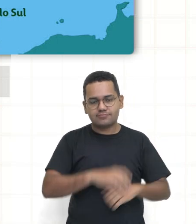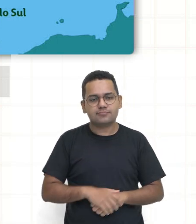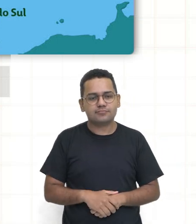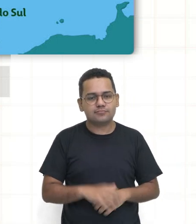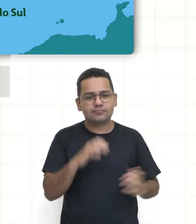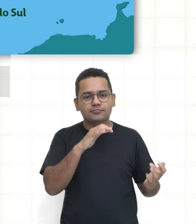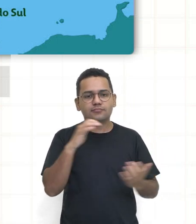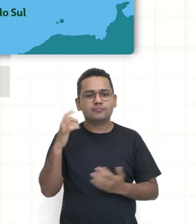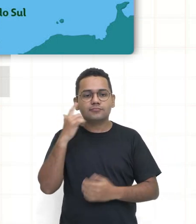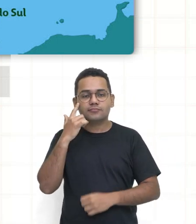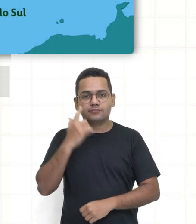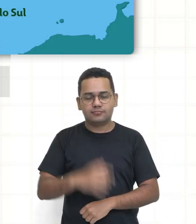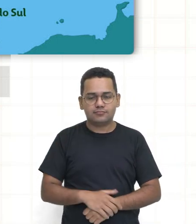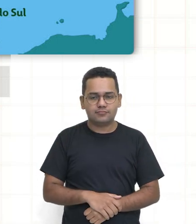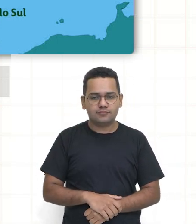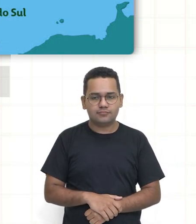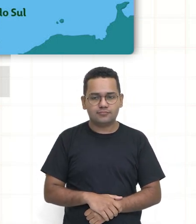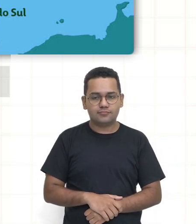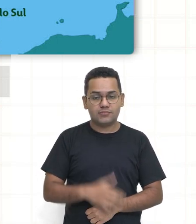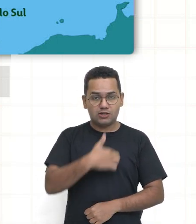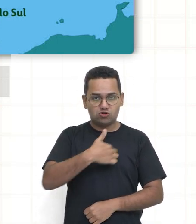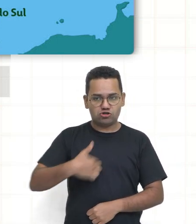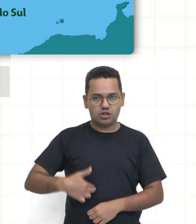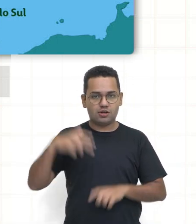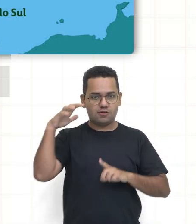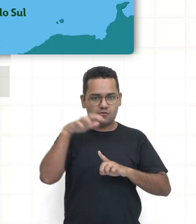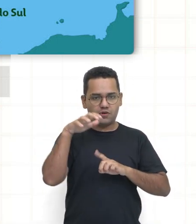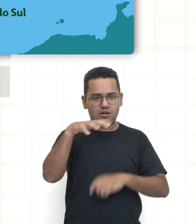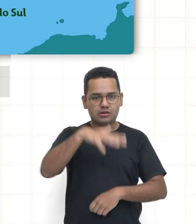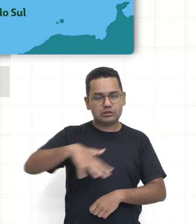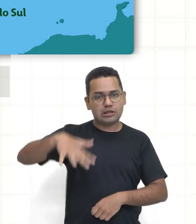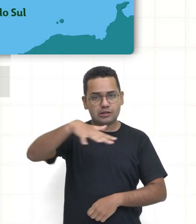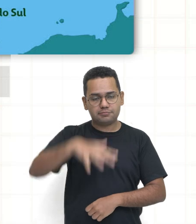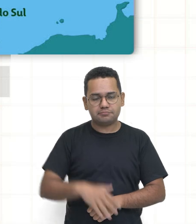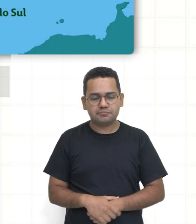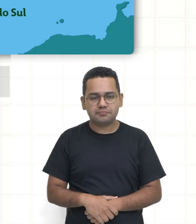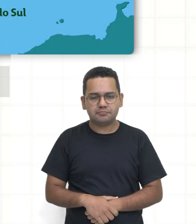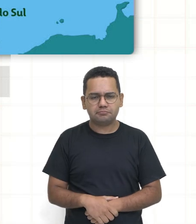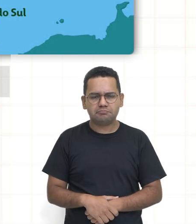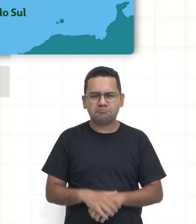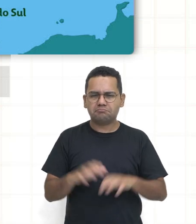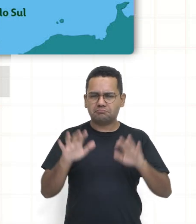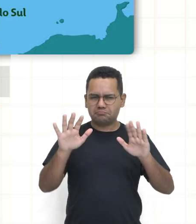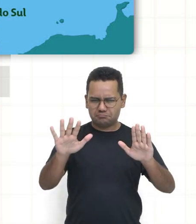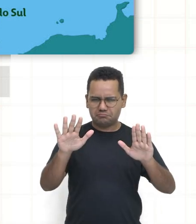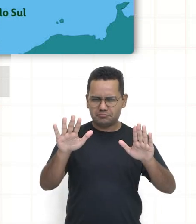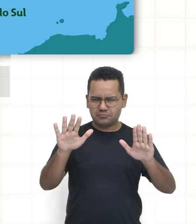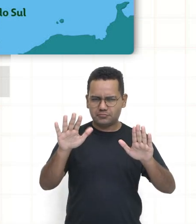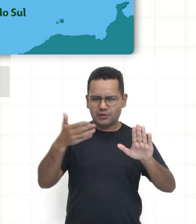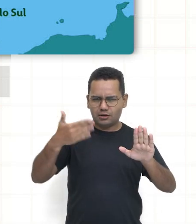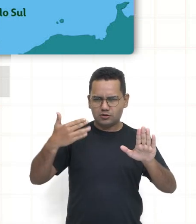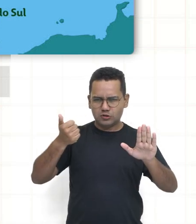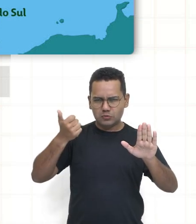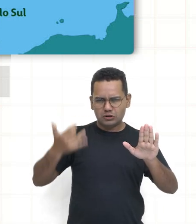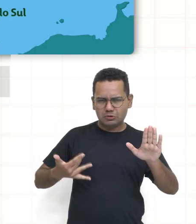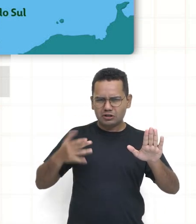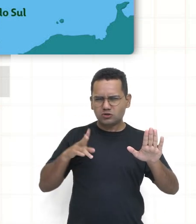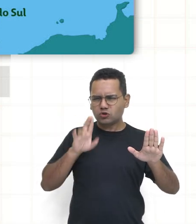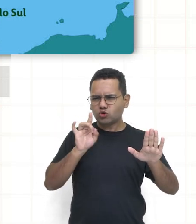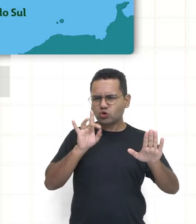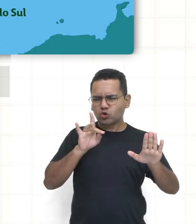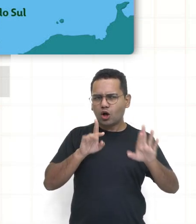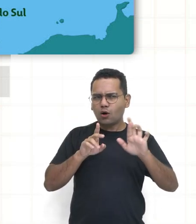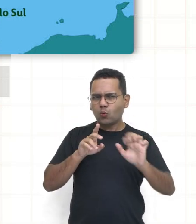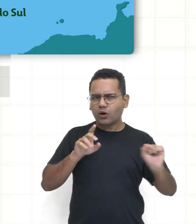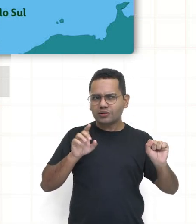Intervenção chinesa na Coreia, né? Professora, mas a senhora tinha falado somente em relação à União Soviética e em